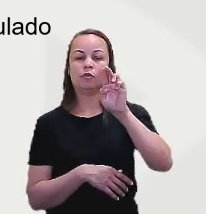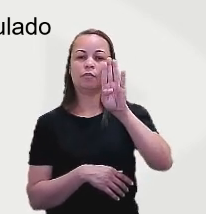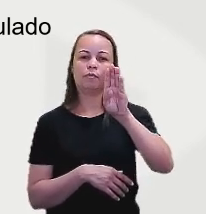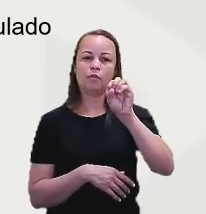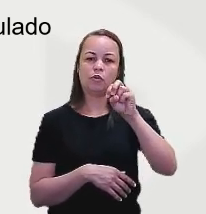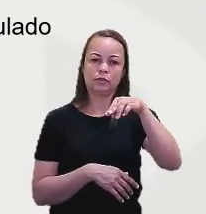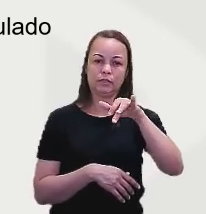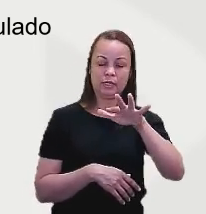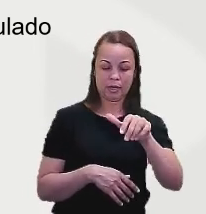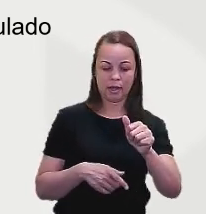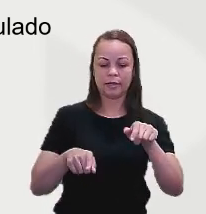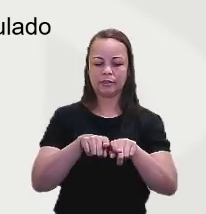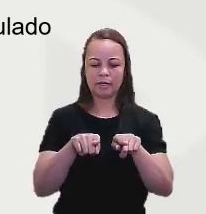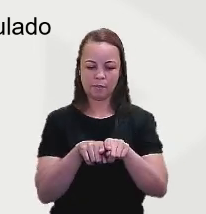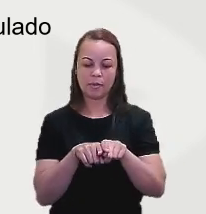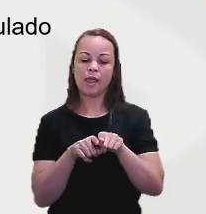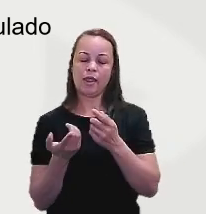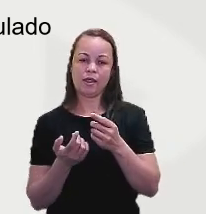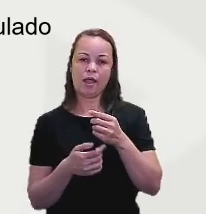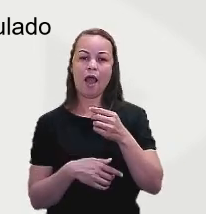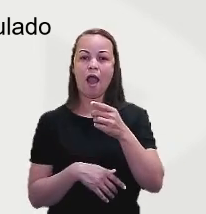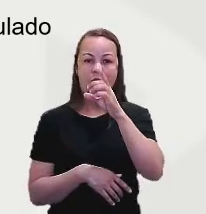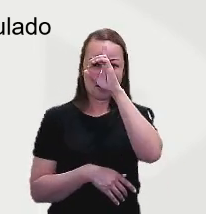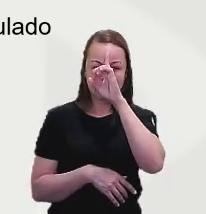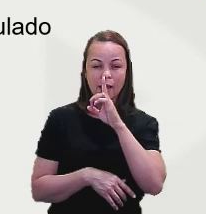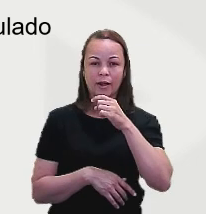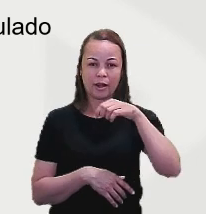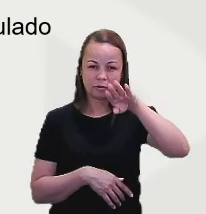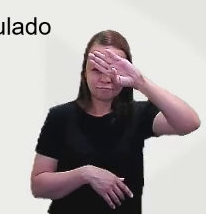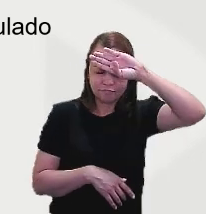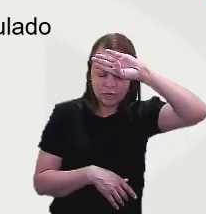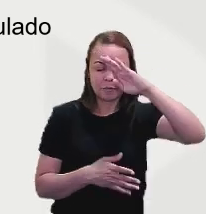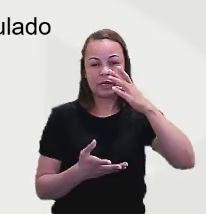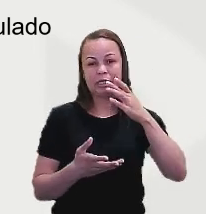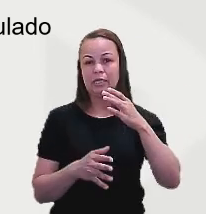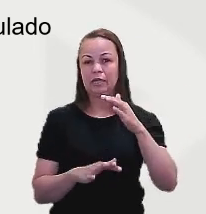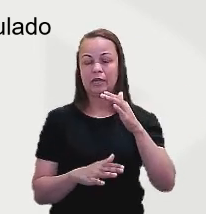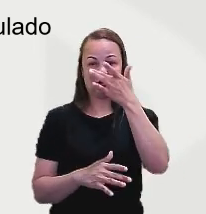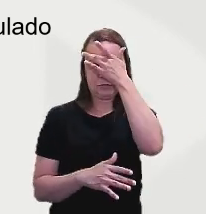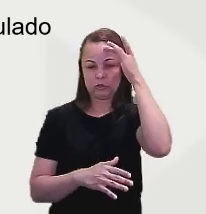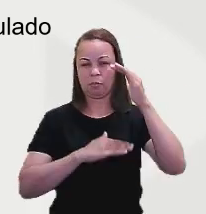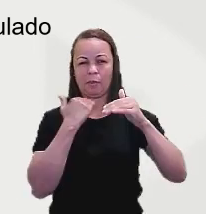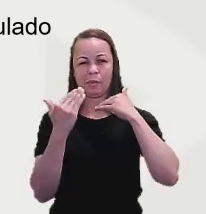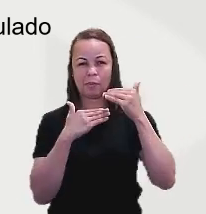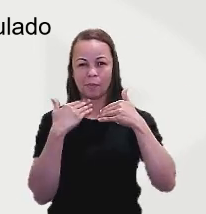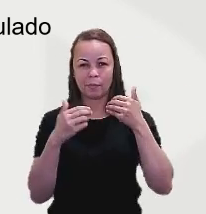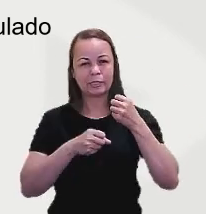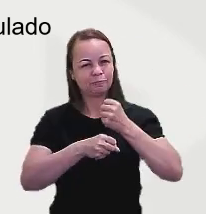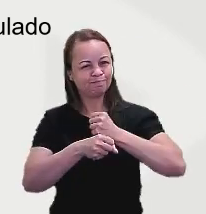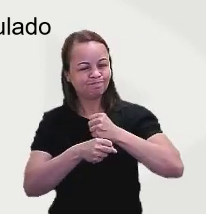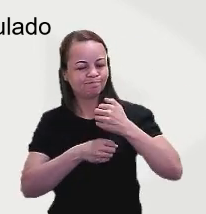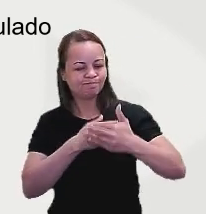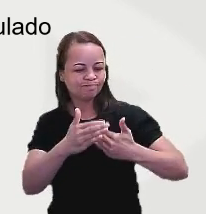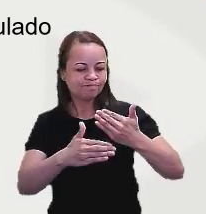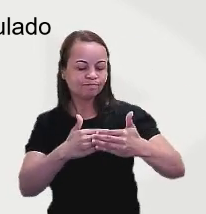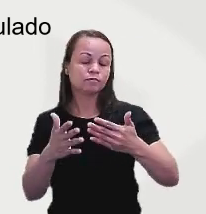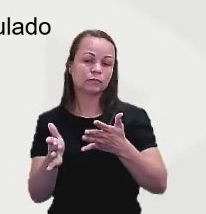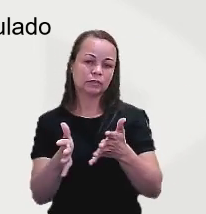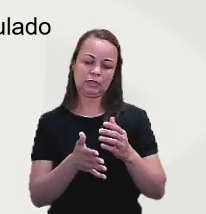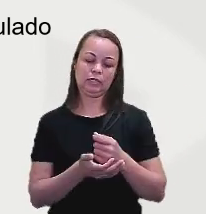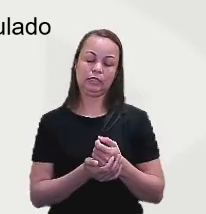febre amarela, que matavam milhares de pessoas anualmente. Era necessário combater o mosquito e o rato,